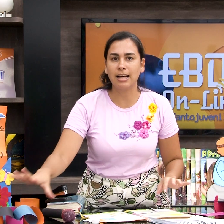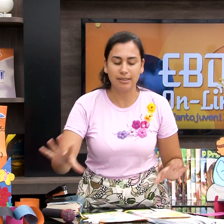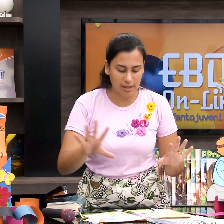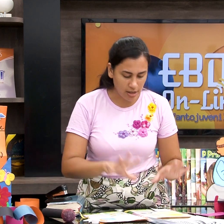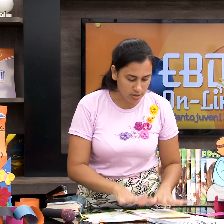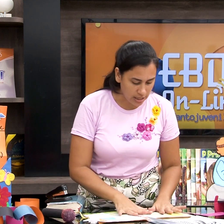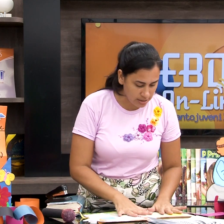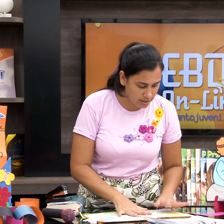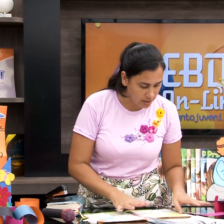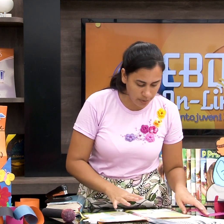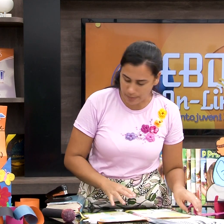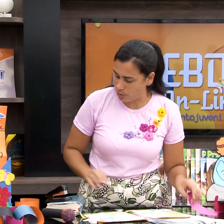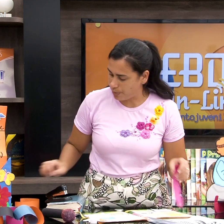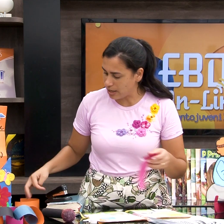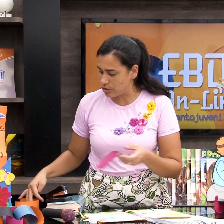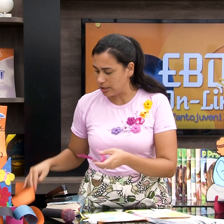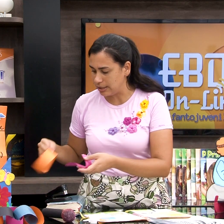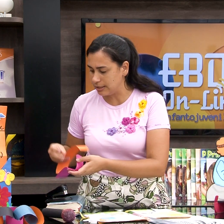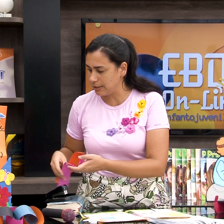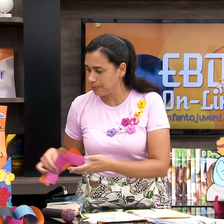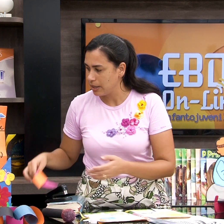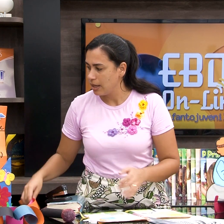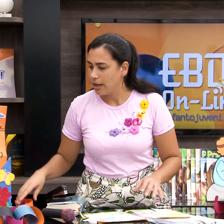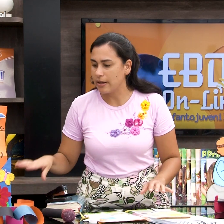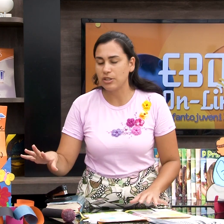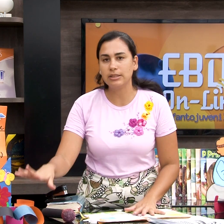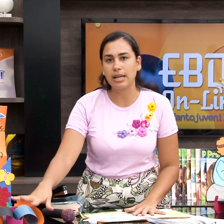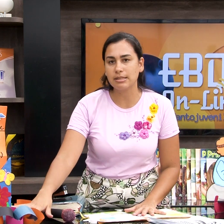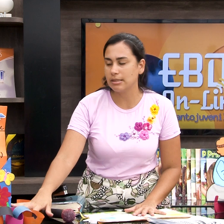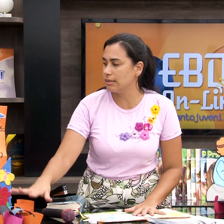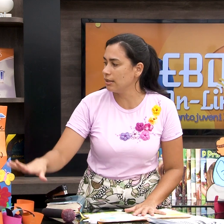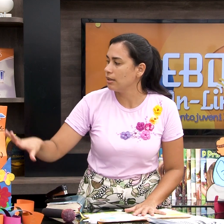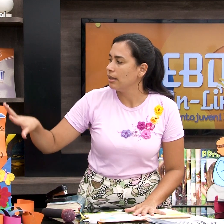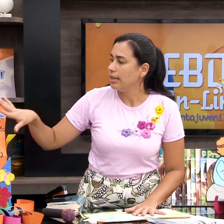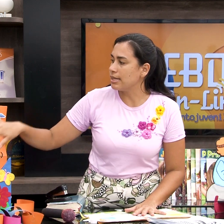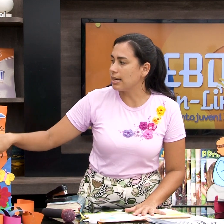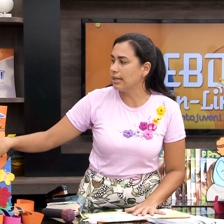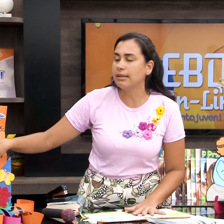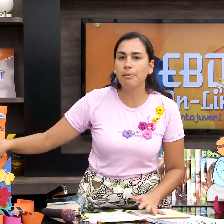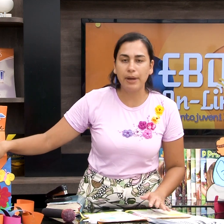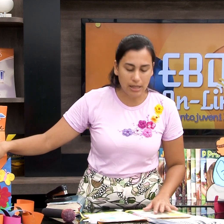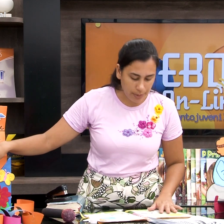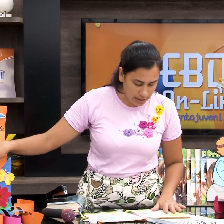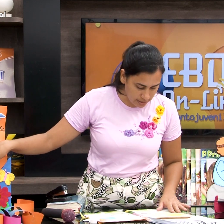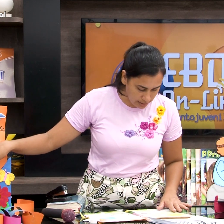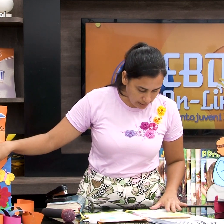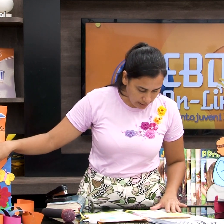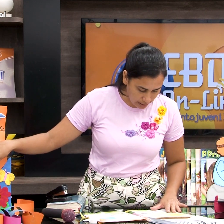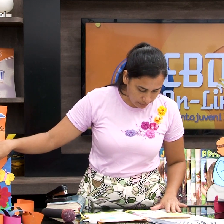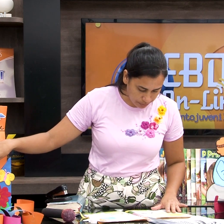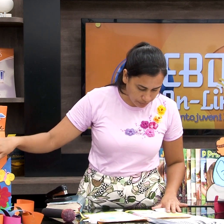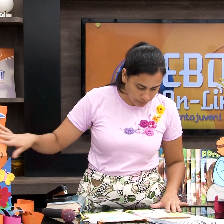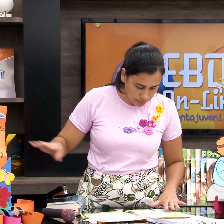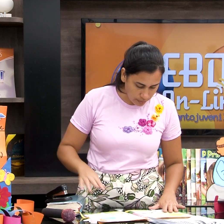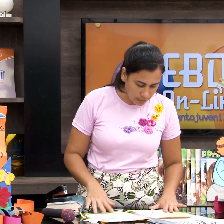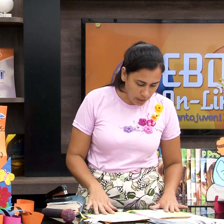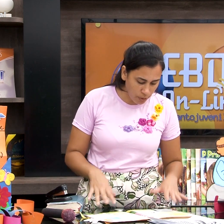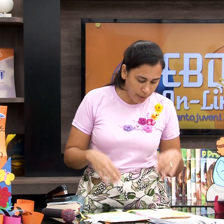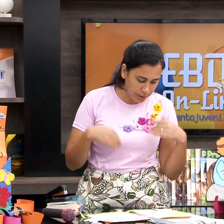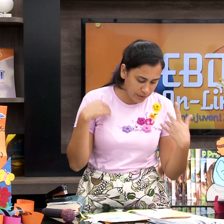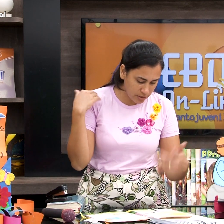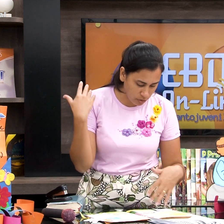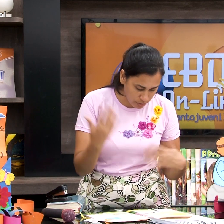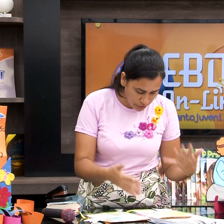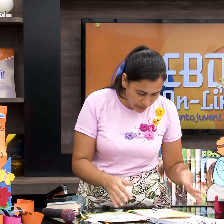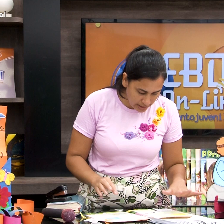essa a didática que a nossa lição preparou pra gente. Eu achei interessante. E essa aqui também dá pra eles entenderem. Tá